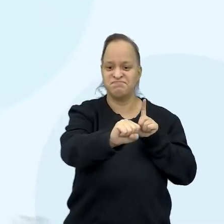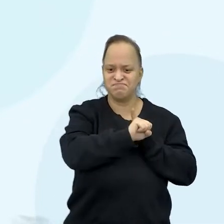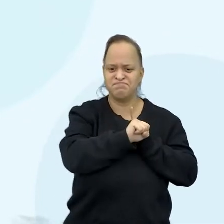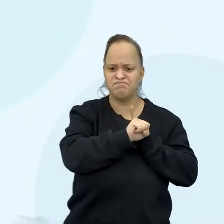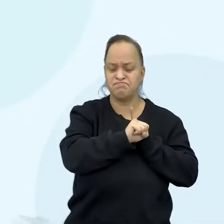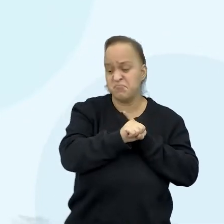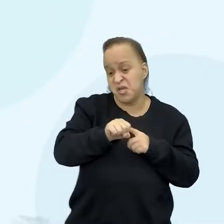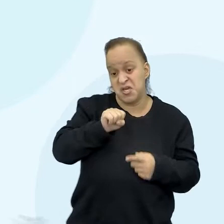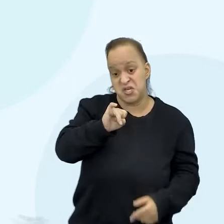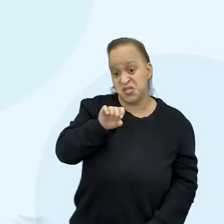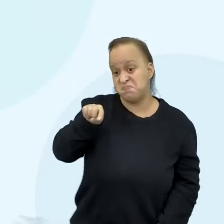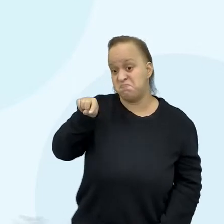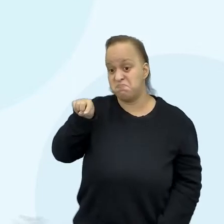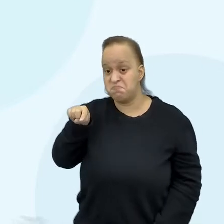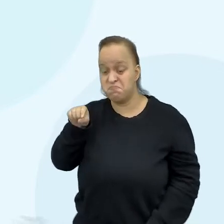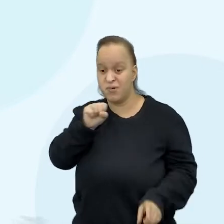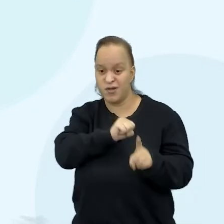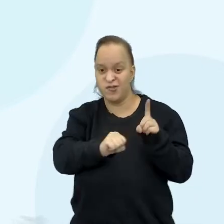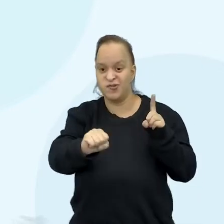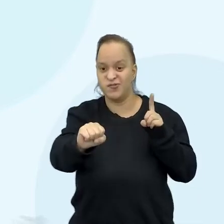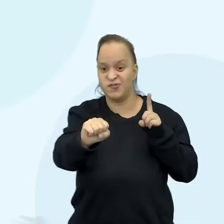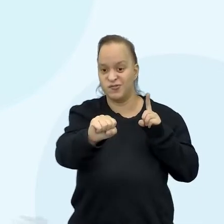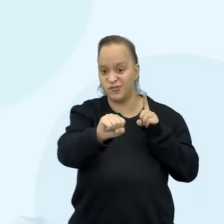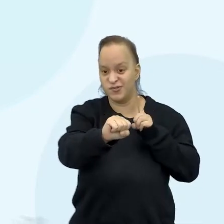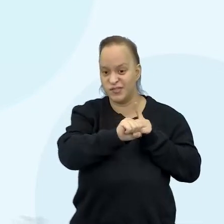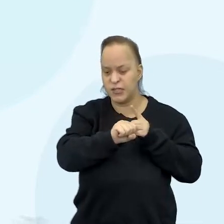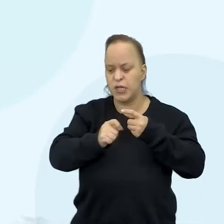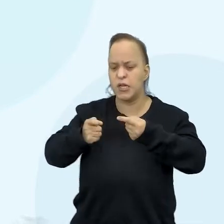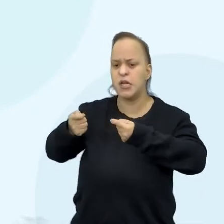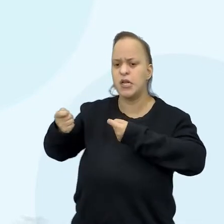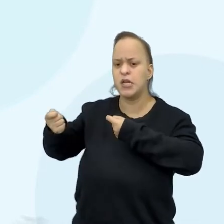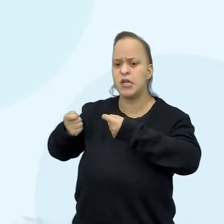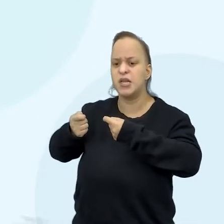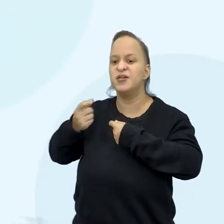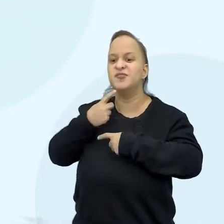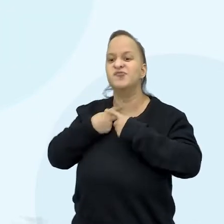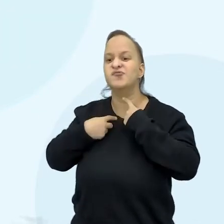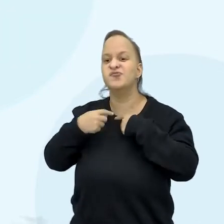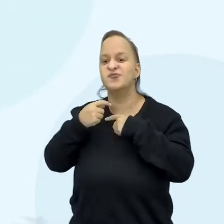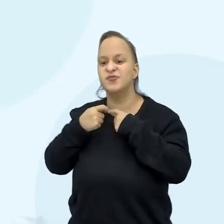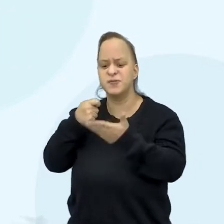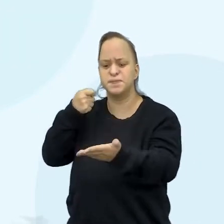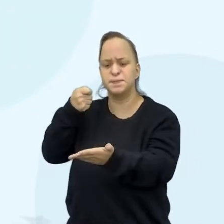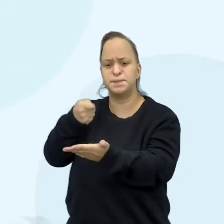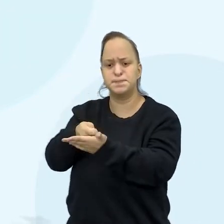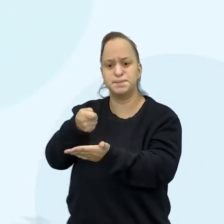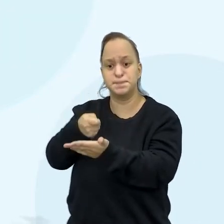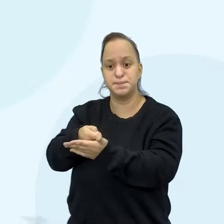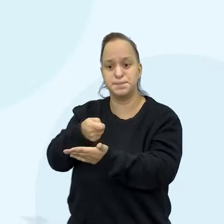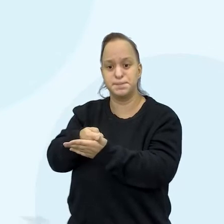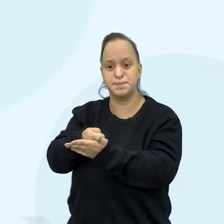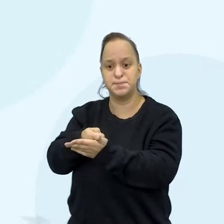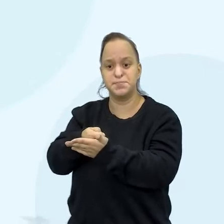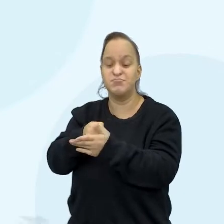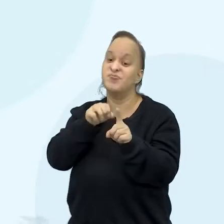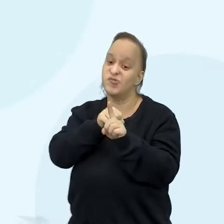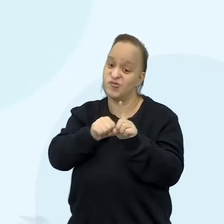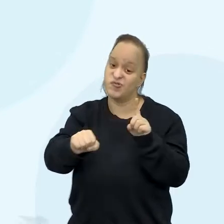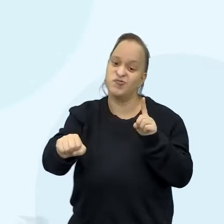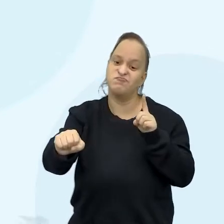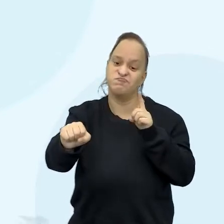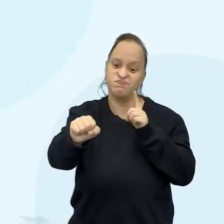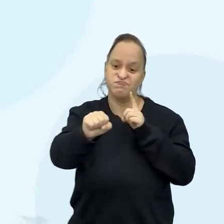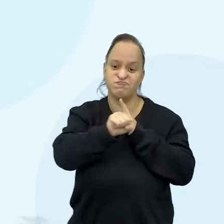bem social, desejaria-se, né, que a penalidade se tornasse também socialmente útil